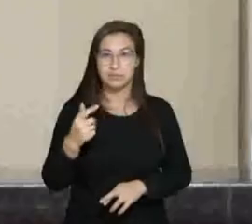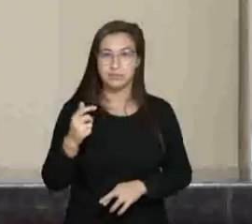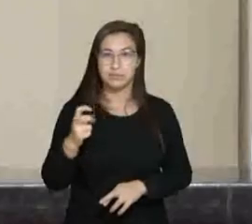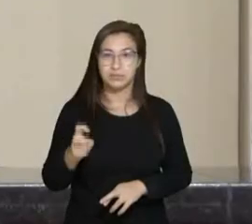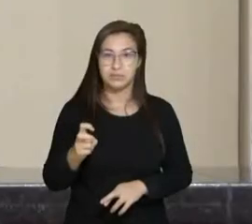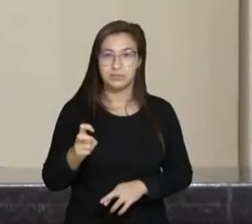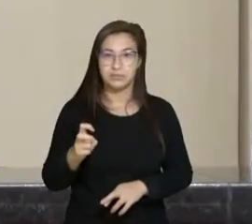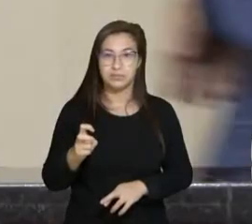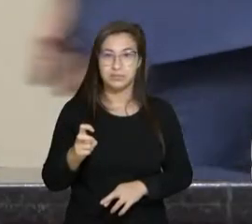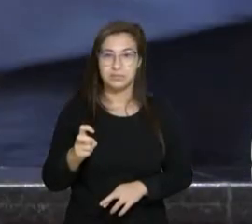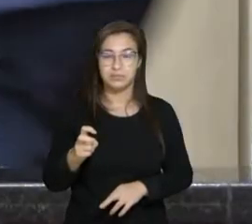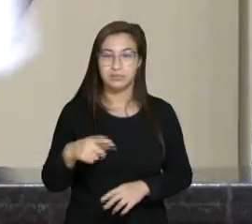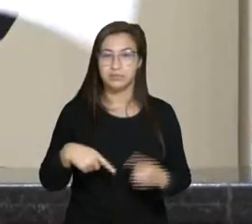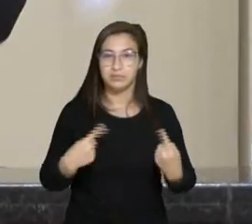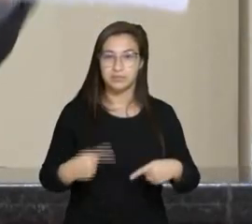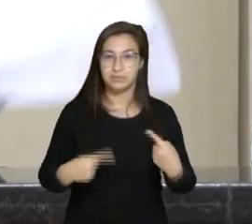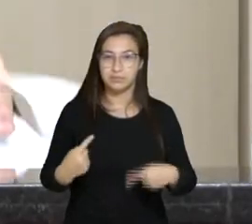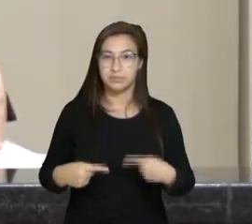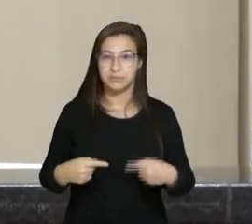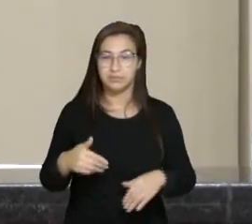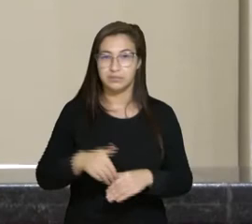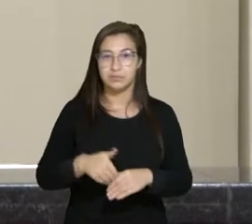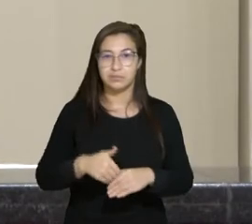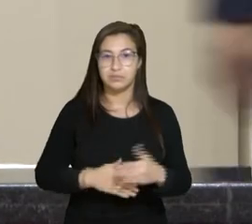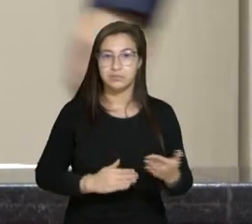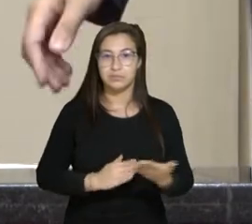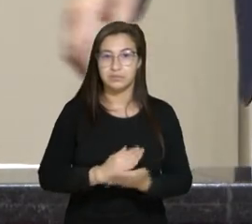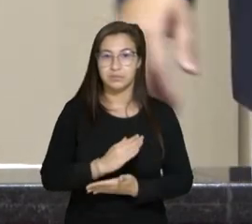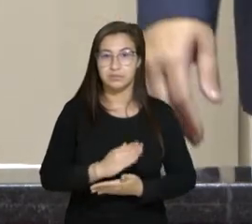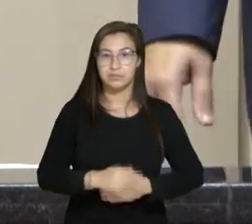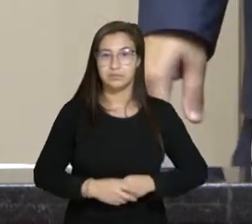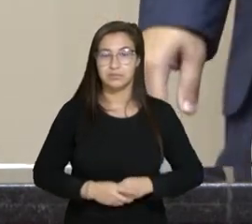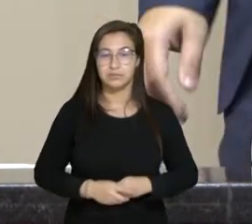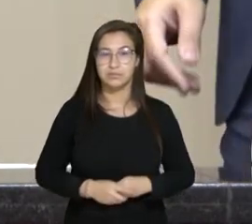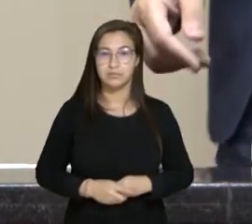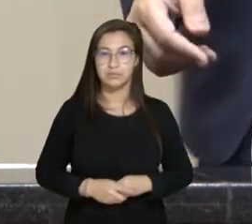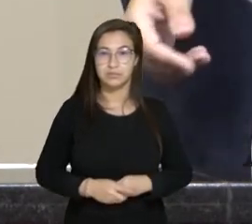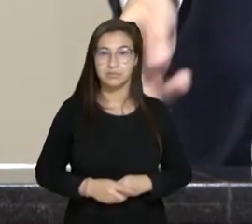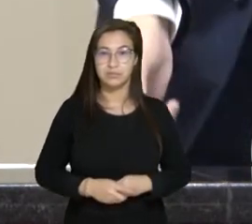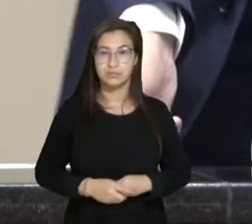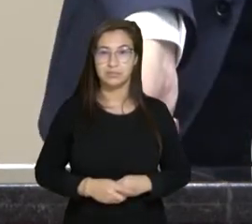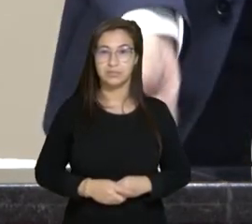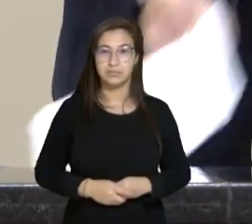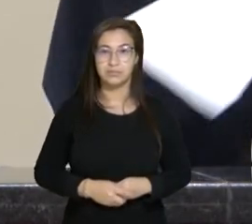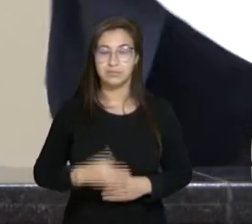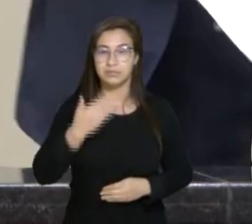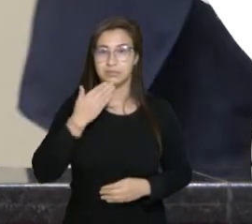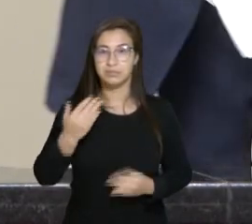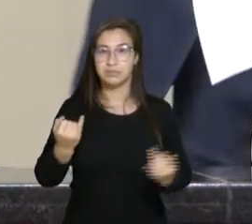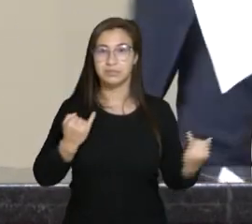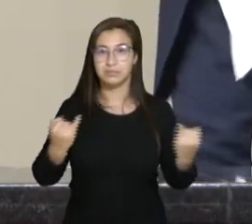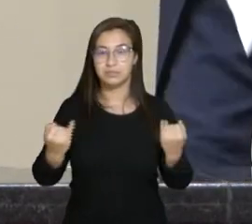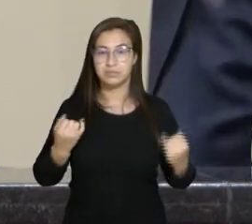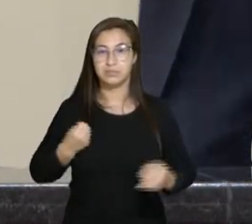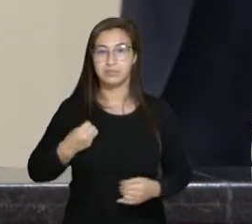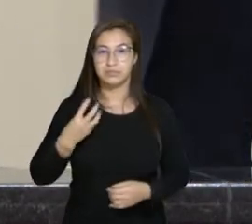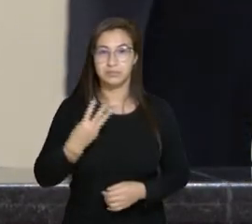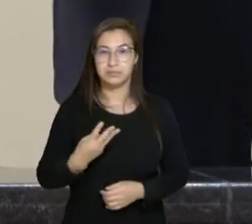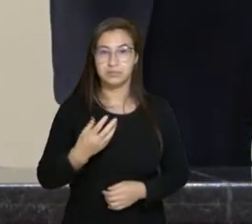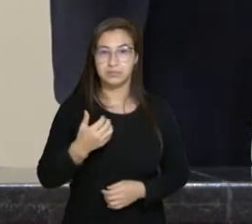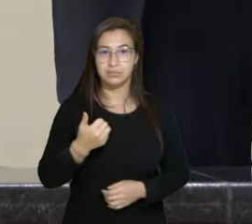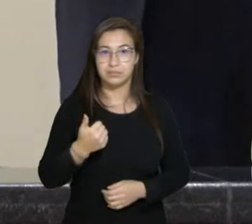em discussão e votação aprovado o pedido informação